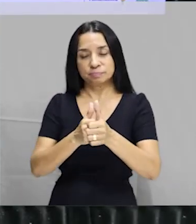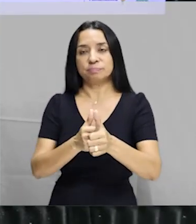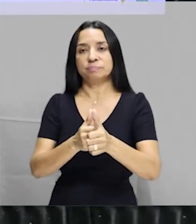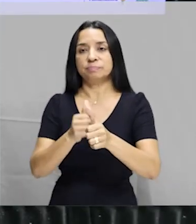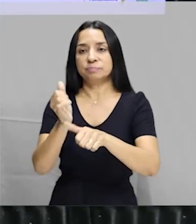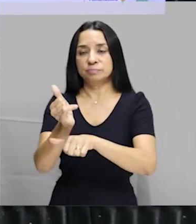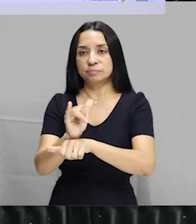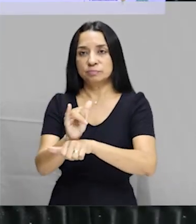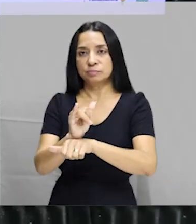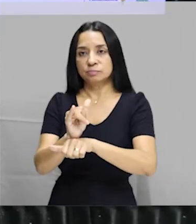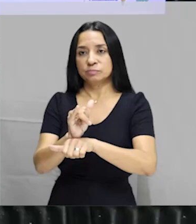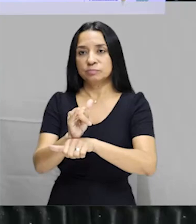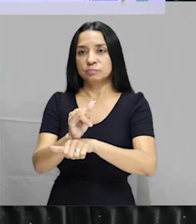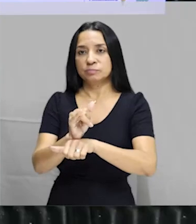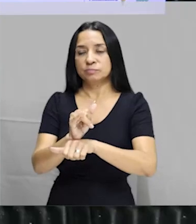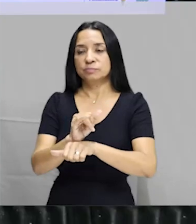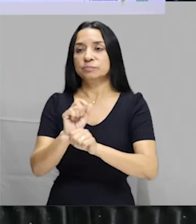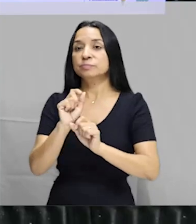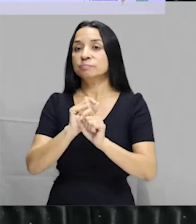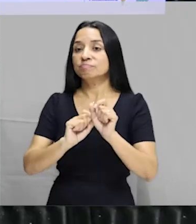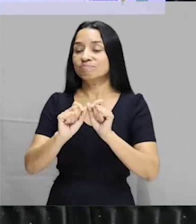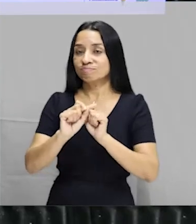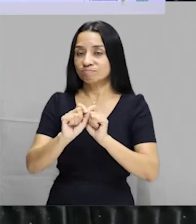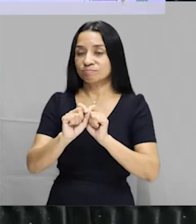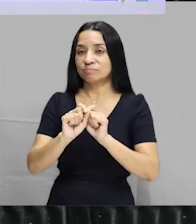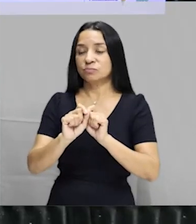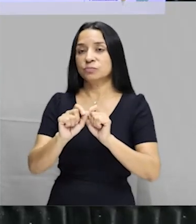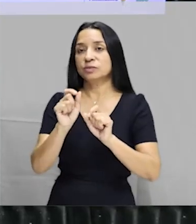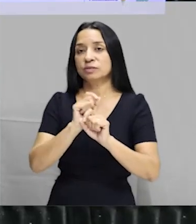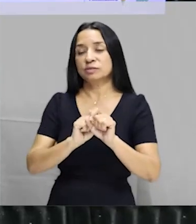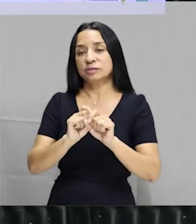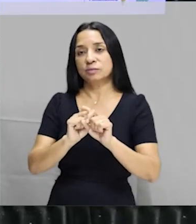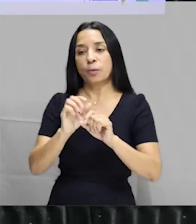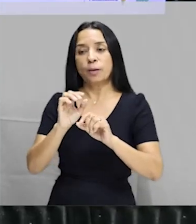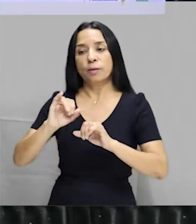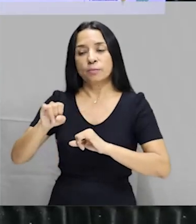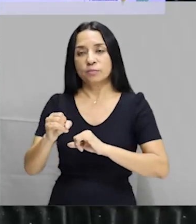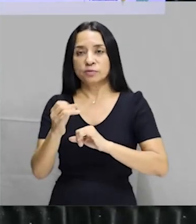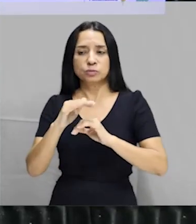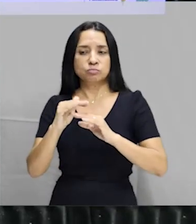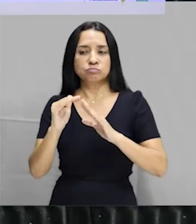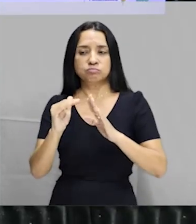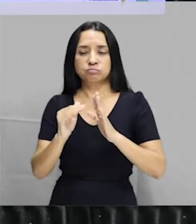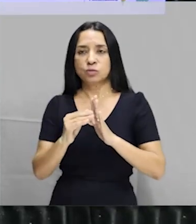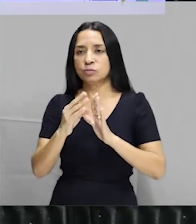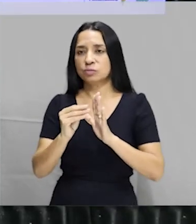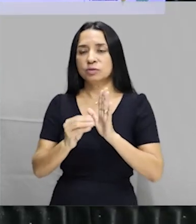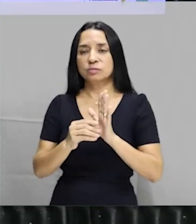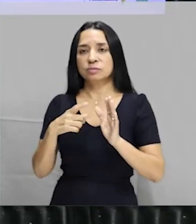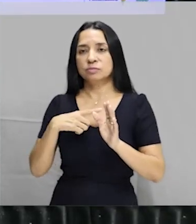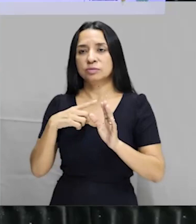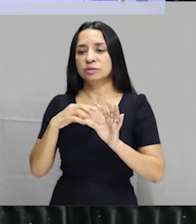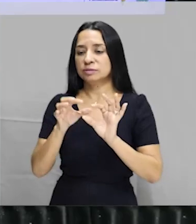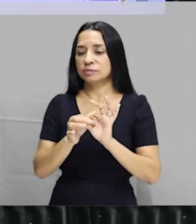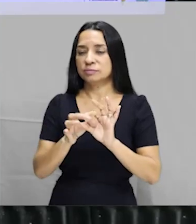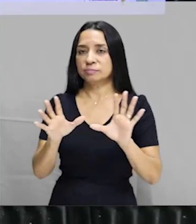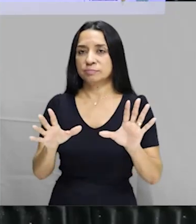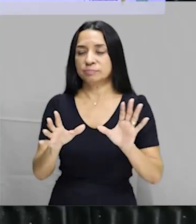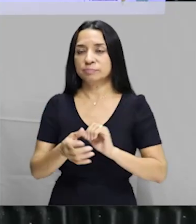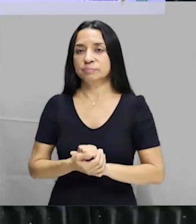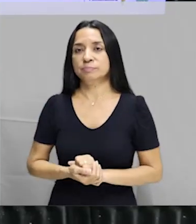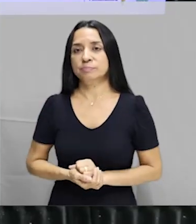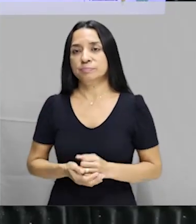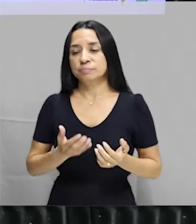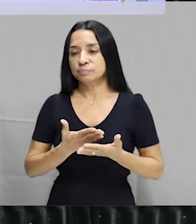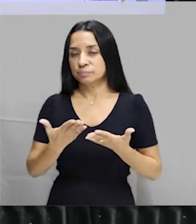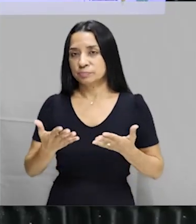lá, tá? Se inscreva no nosso canal e aproveite todo o conteúdo que nós temos lá disponível para vocês.